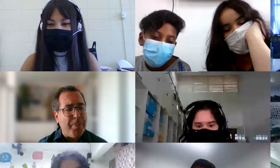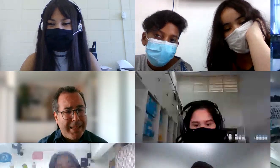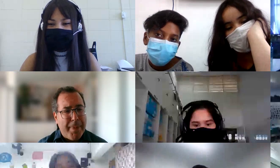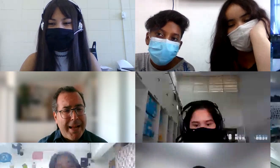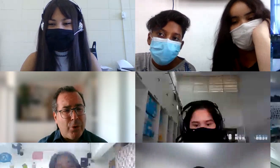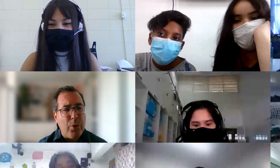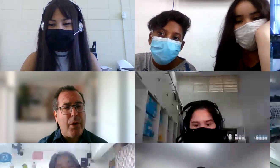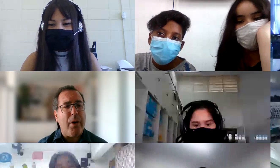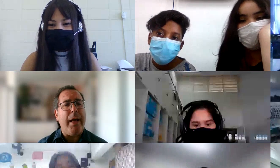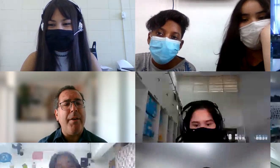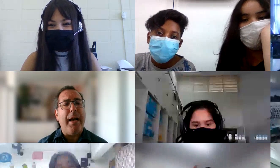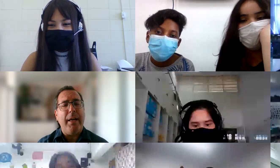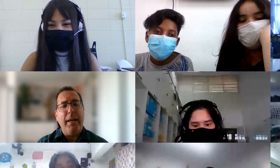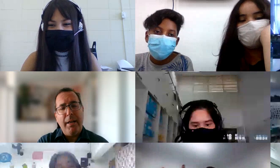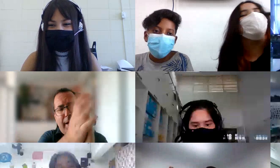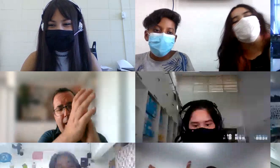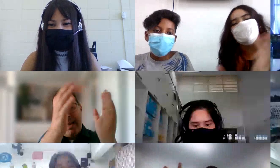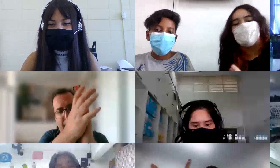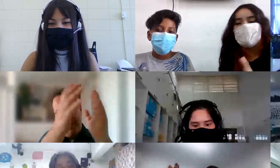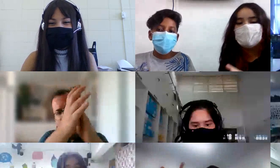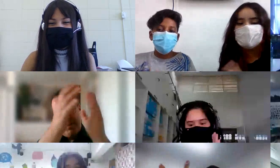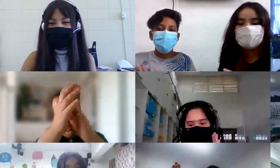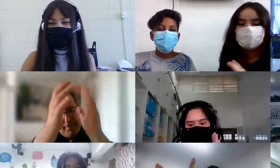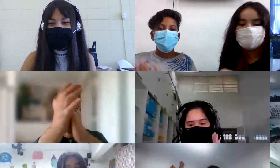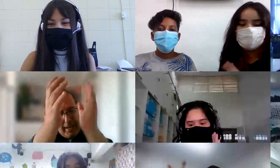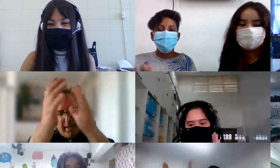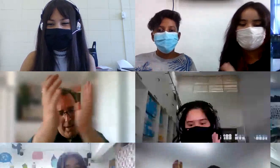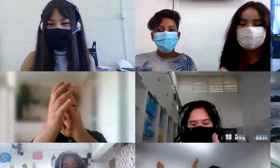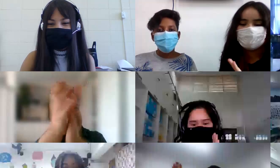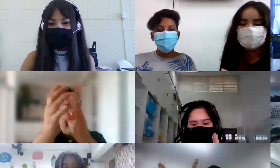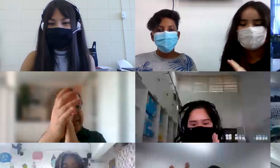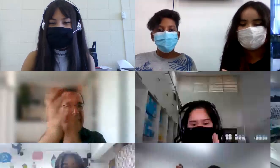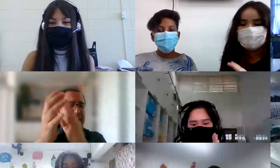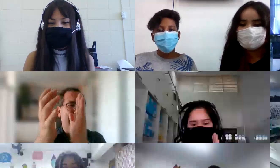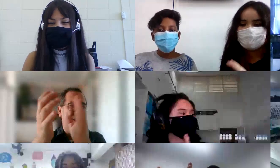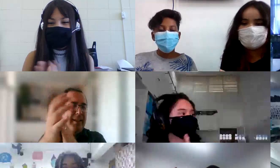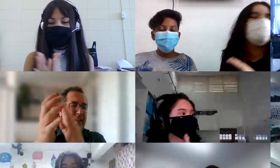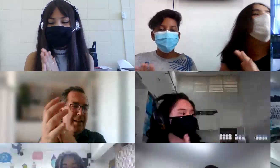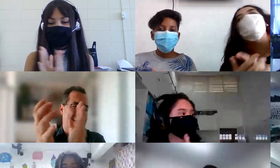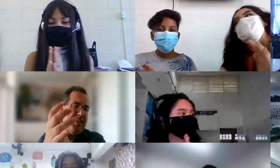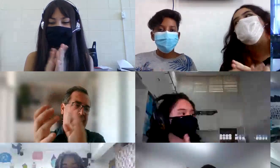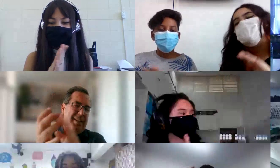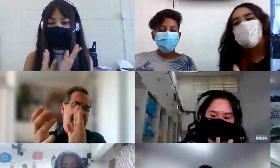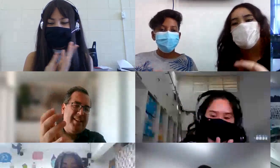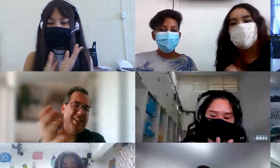bate palma bem alto para atrapalhar tudo agora. Aí. Aê!